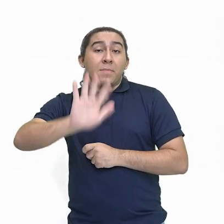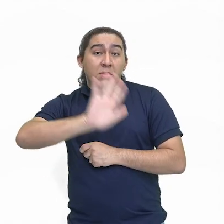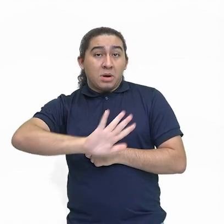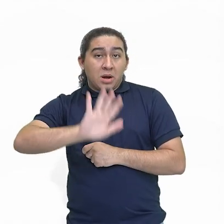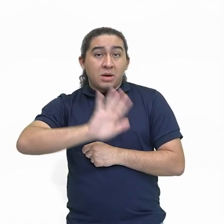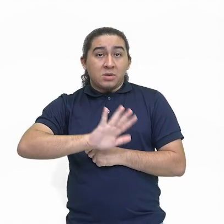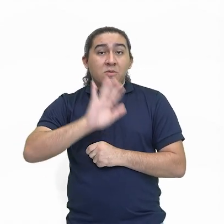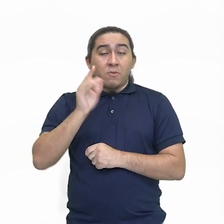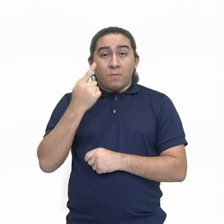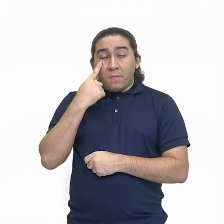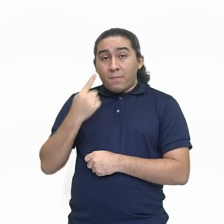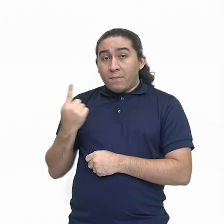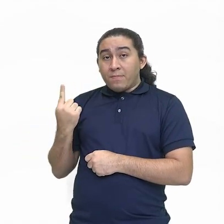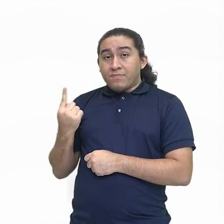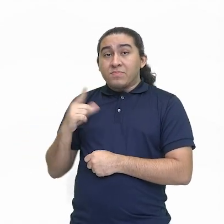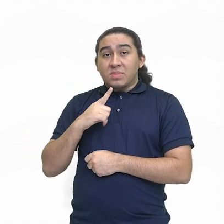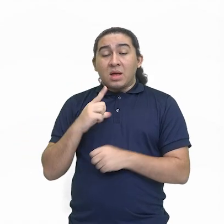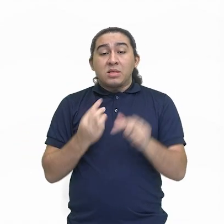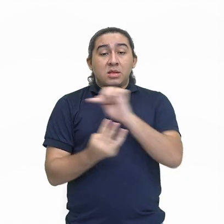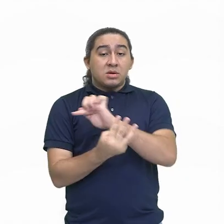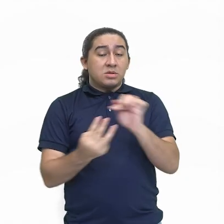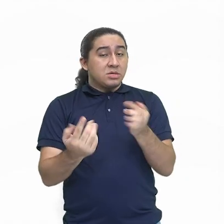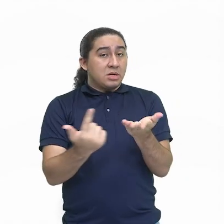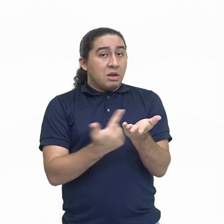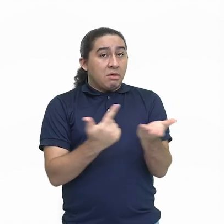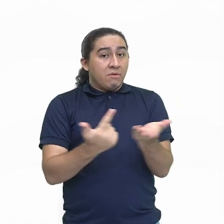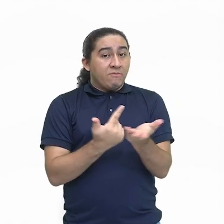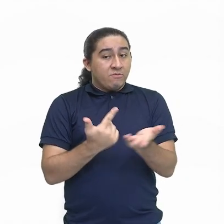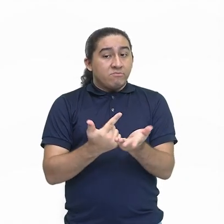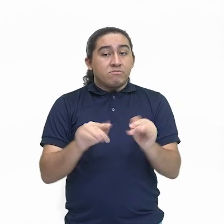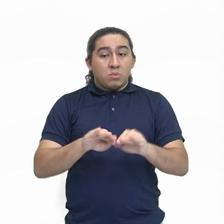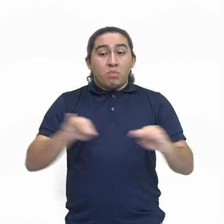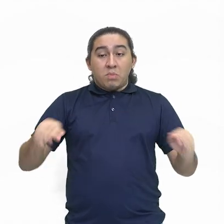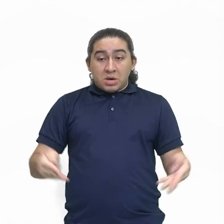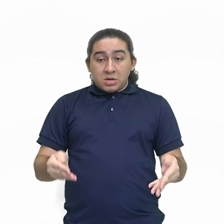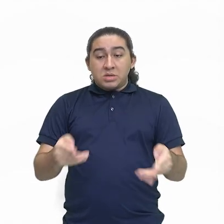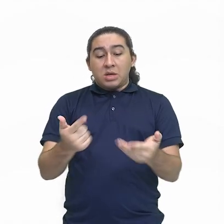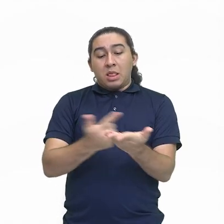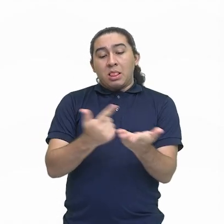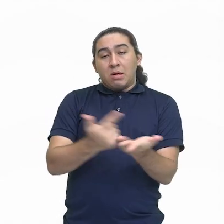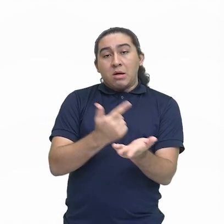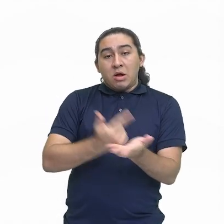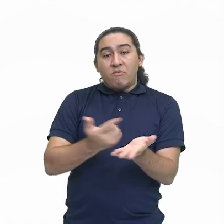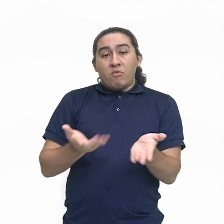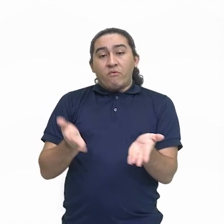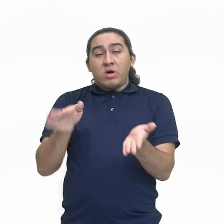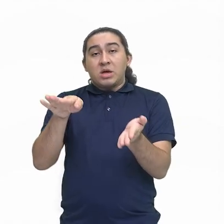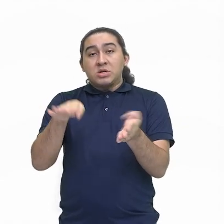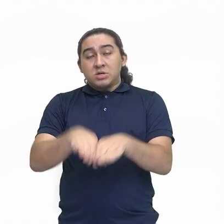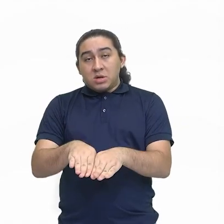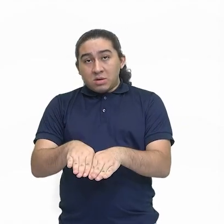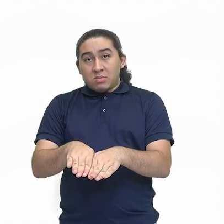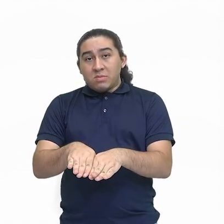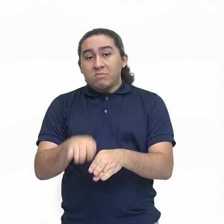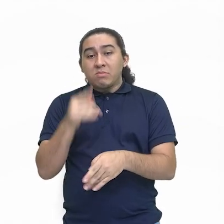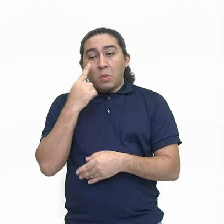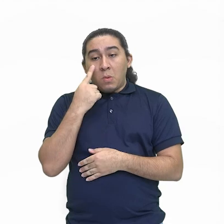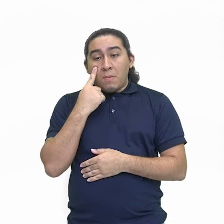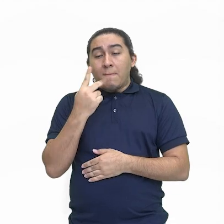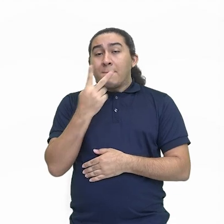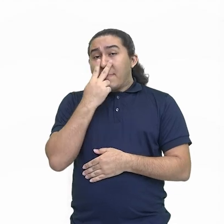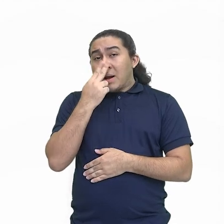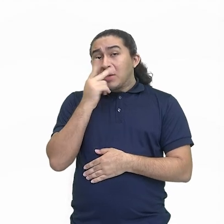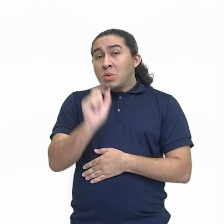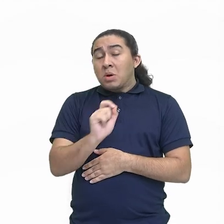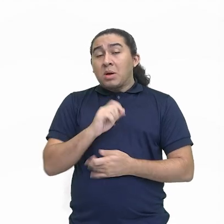aí a imagem de 3 livros, então a gente vai pensar que ele